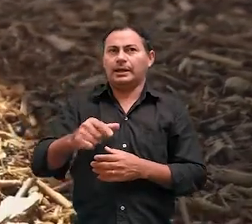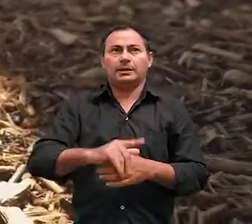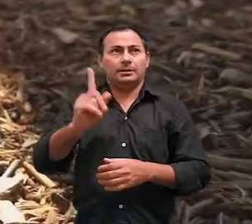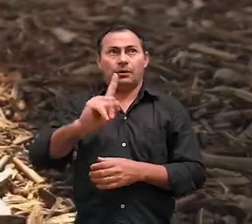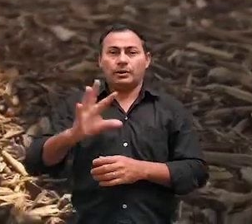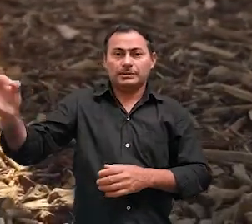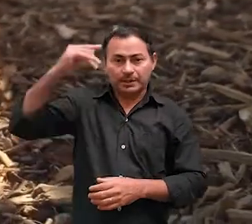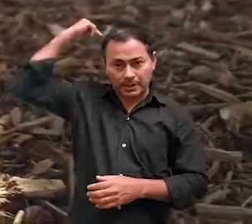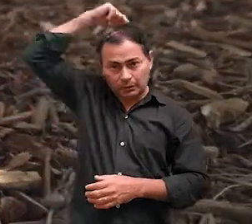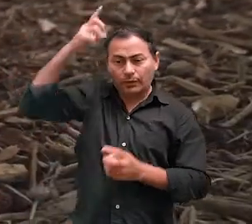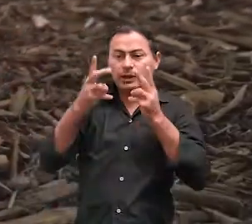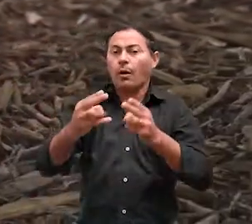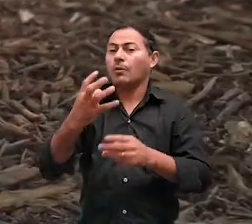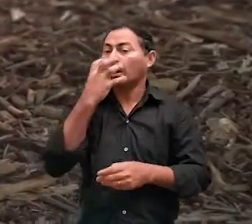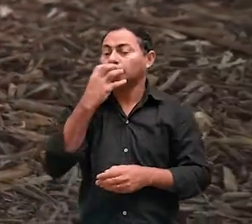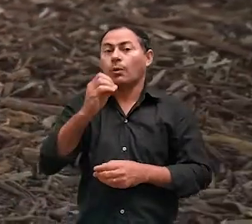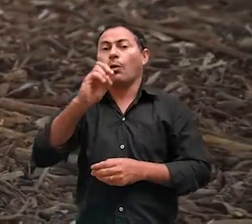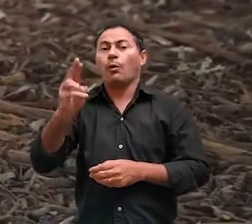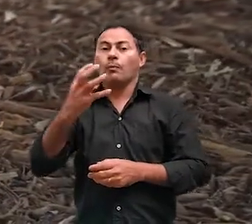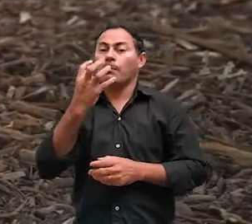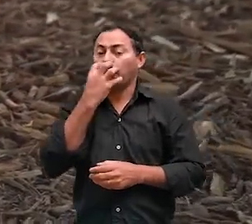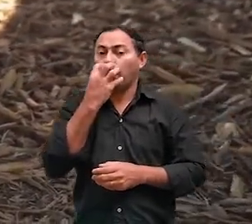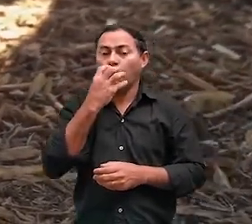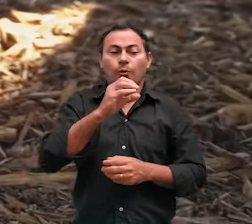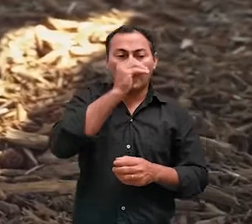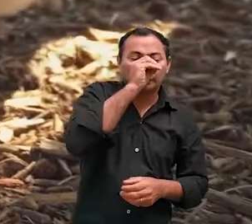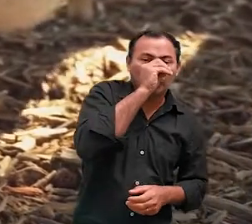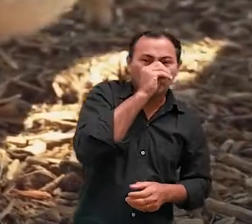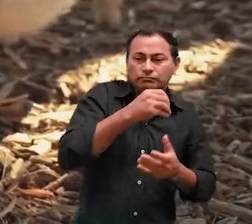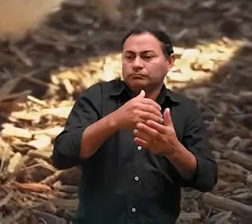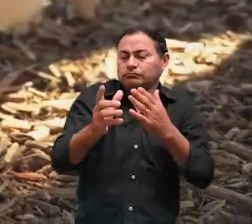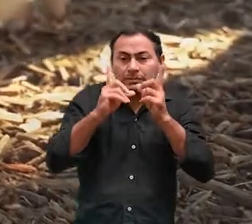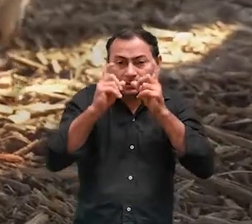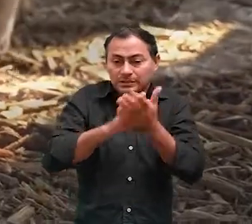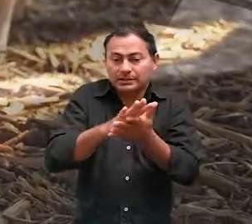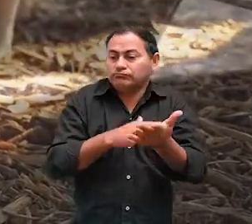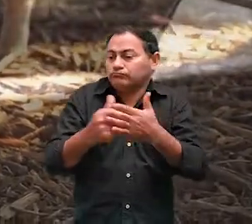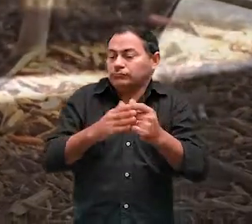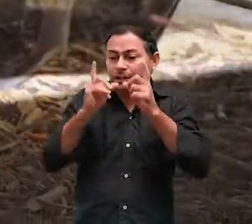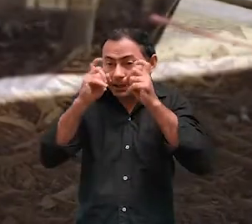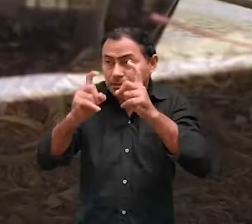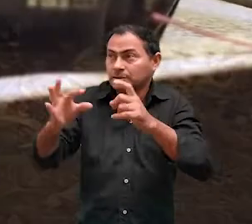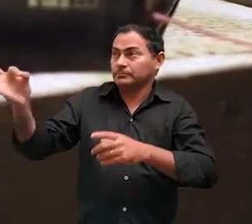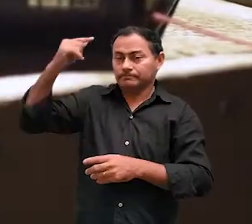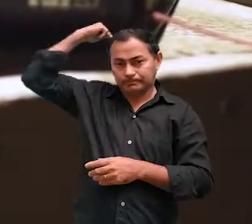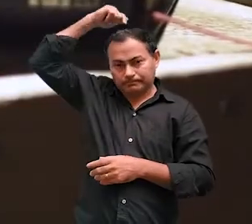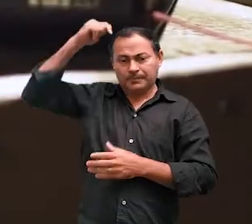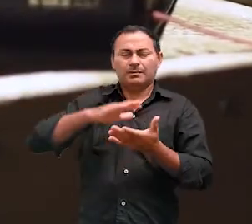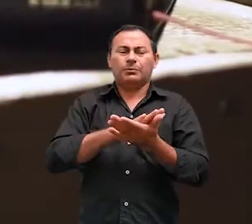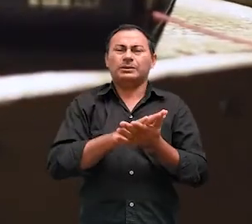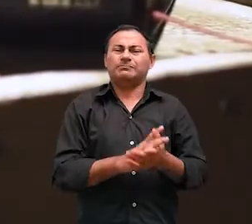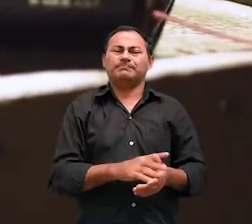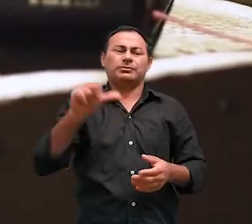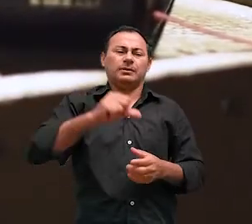que são tão não espirituais como um cachorro ou um porco sem qualquer interesse nas coisas espirituais e por isso é